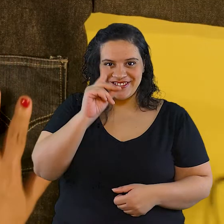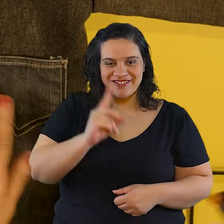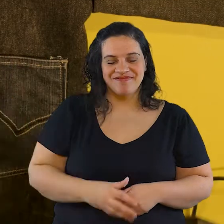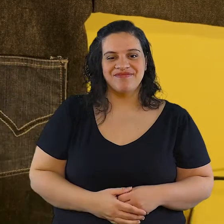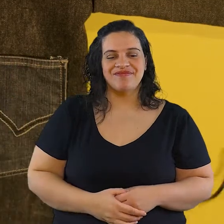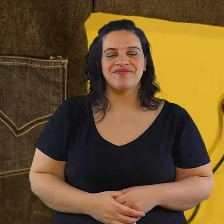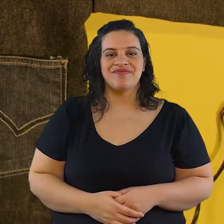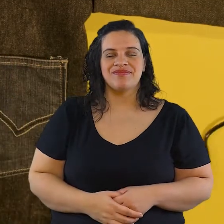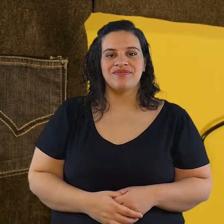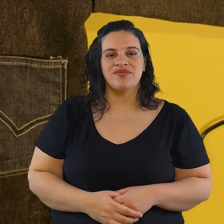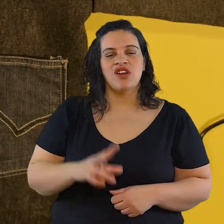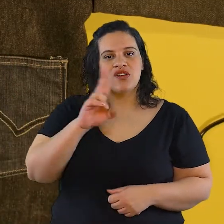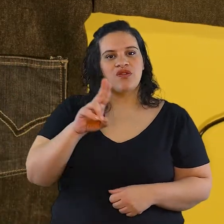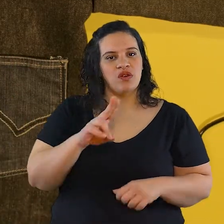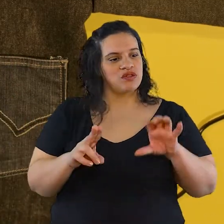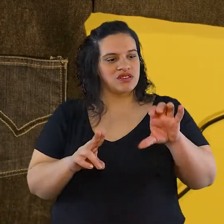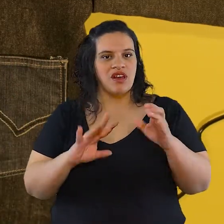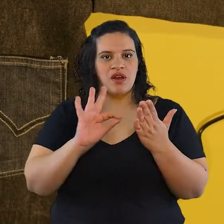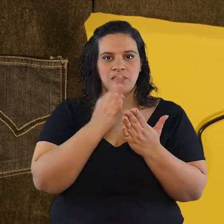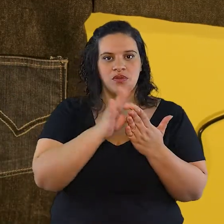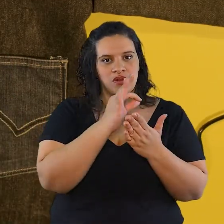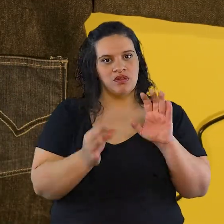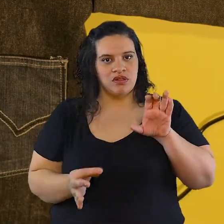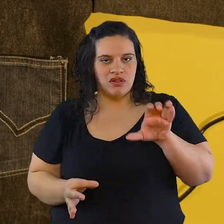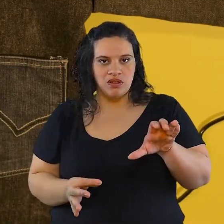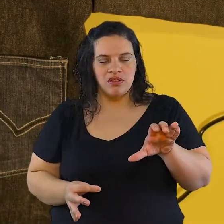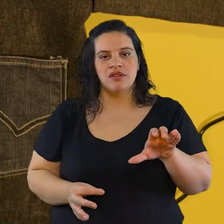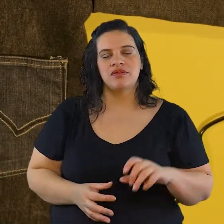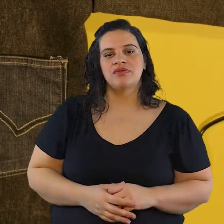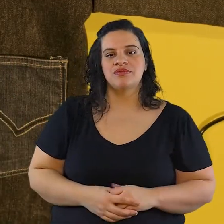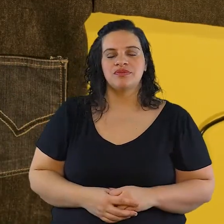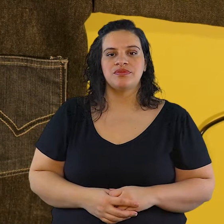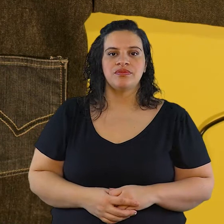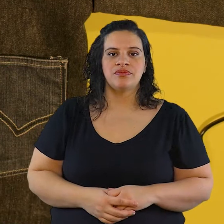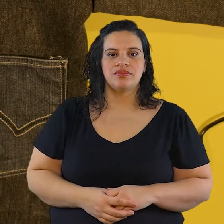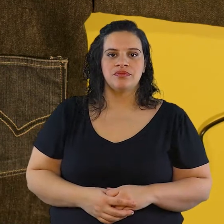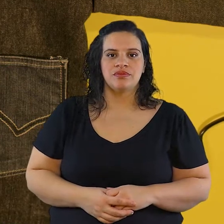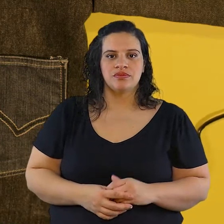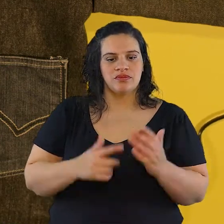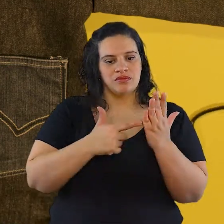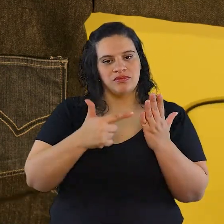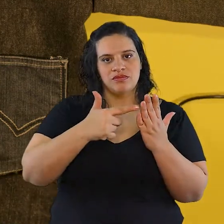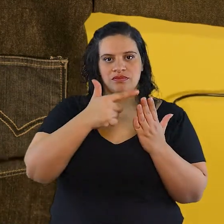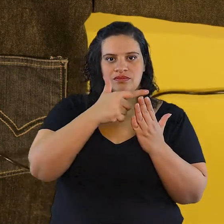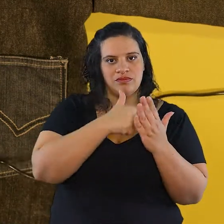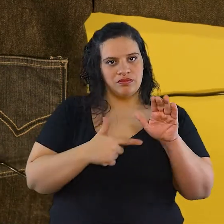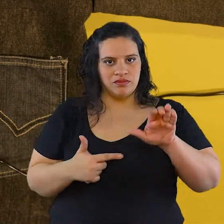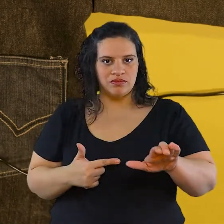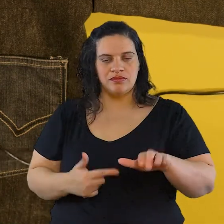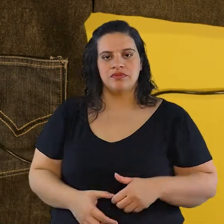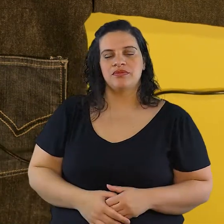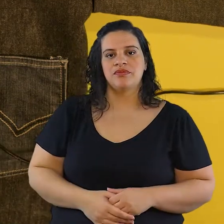cola. E aí eu vou usar esse bordado, vou aplicar ele, né, aqui em cima.